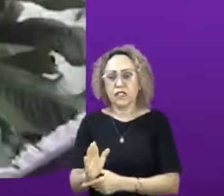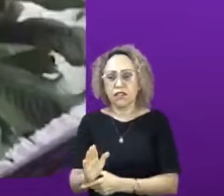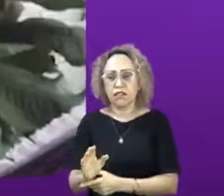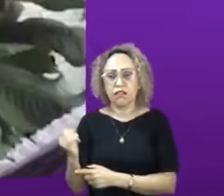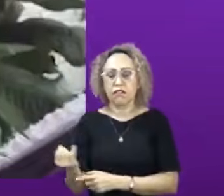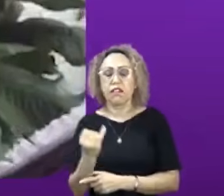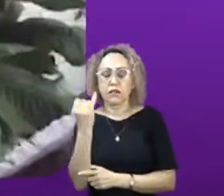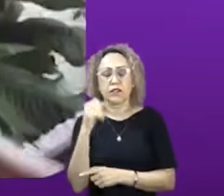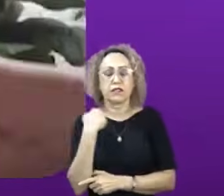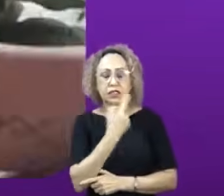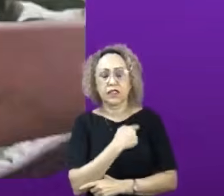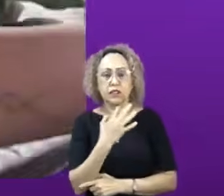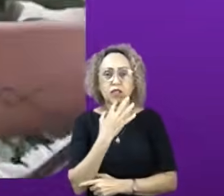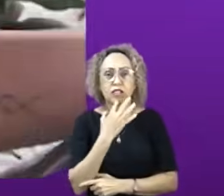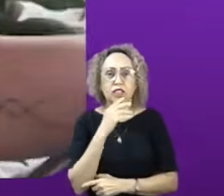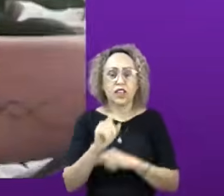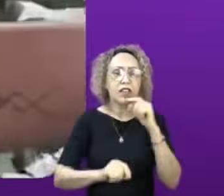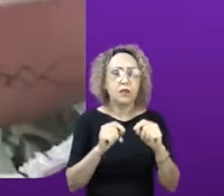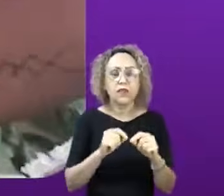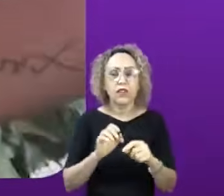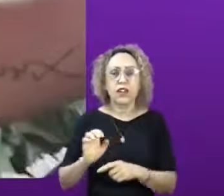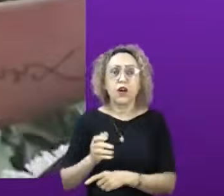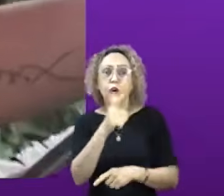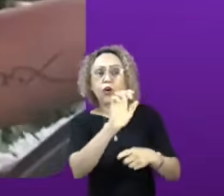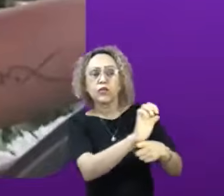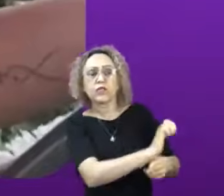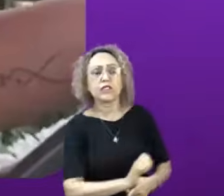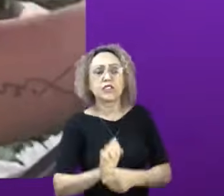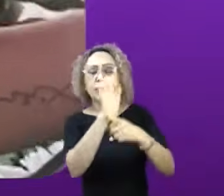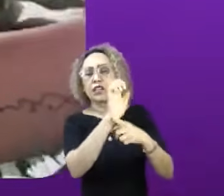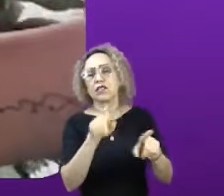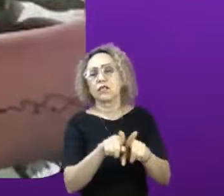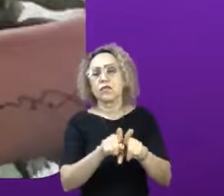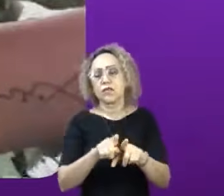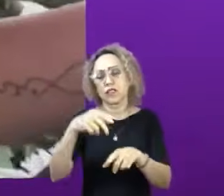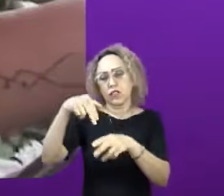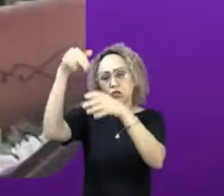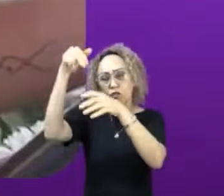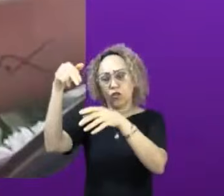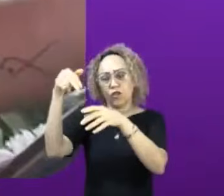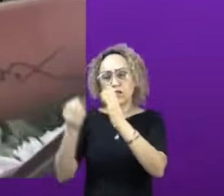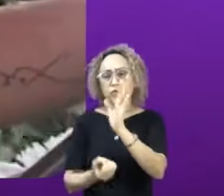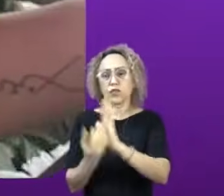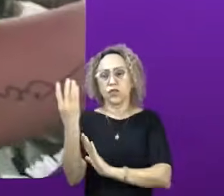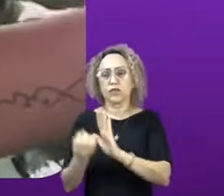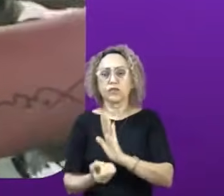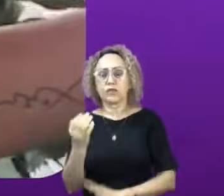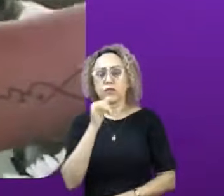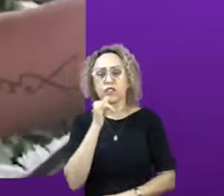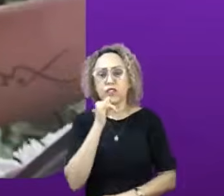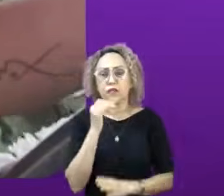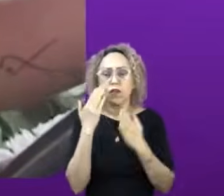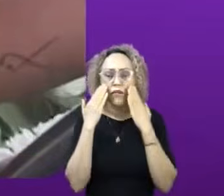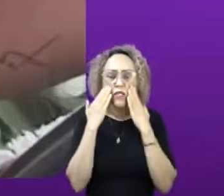importância para a gente conhecer o que outros estados produzem aqui, né? Então, quando vem uma